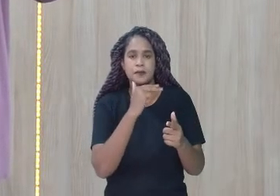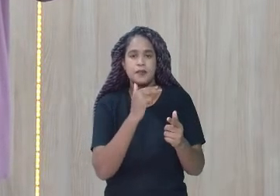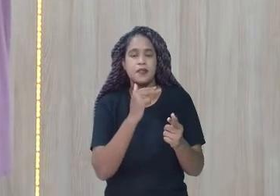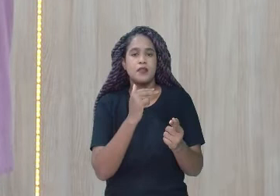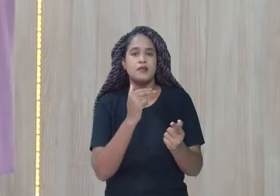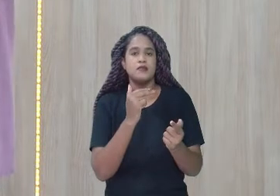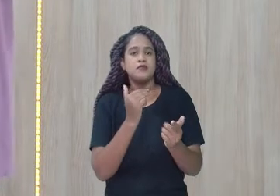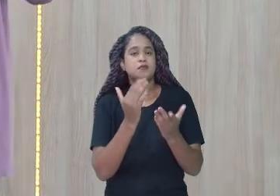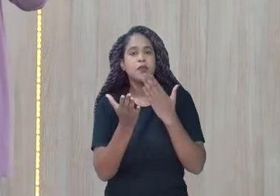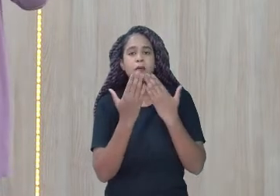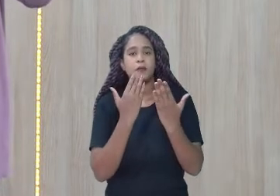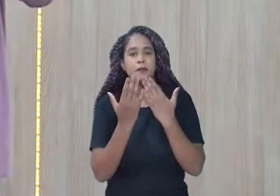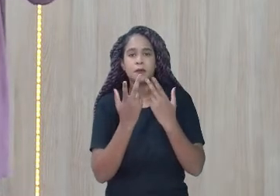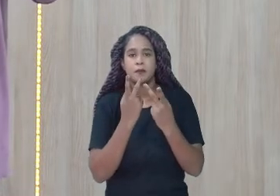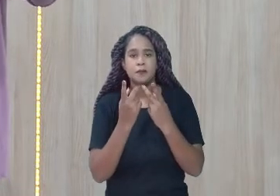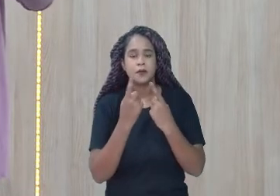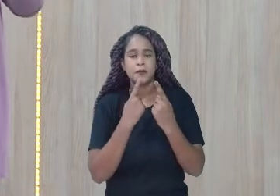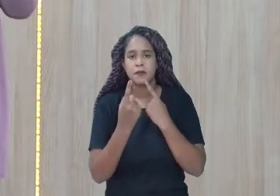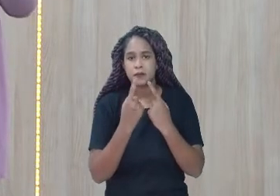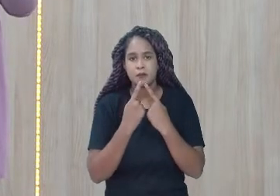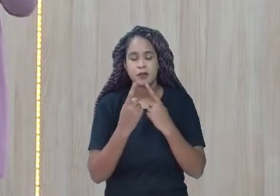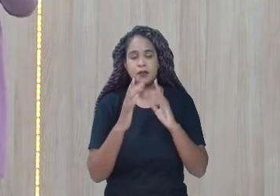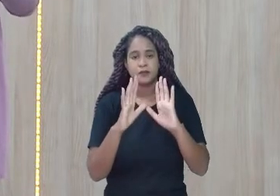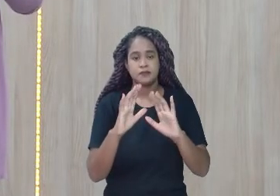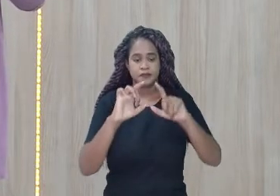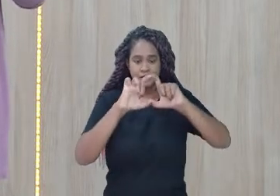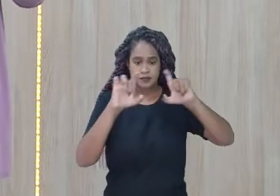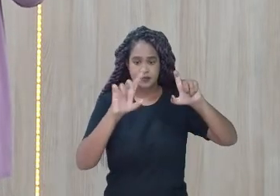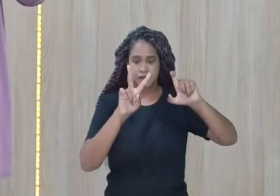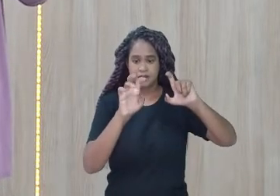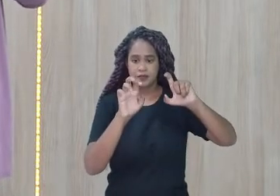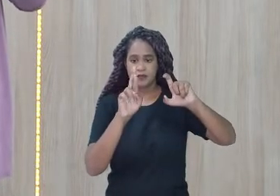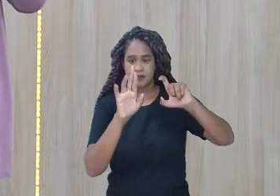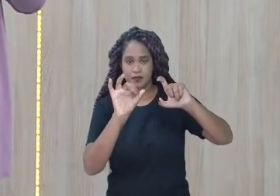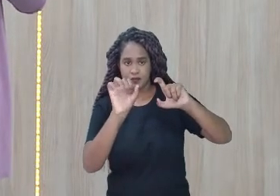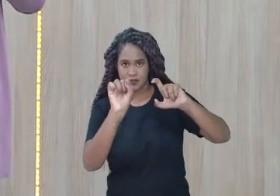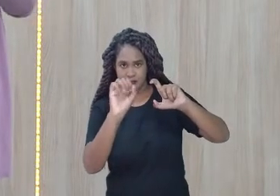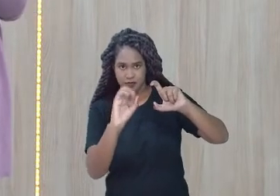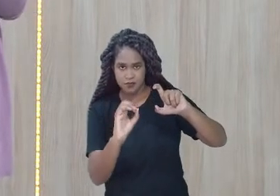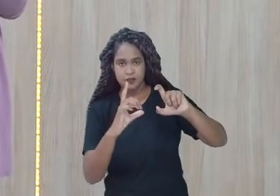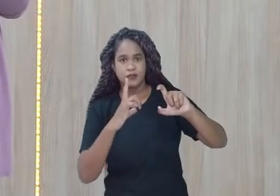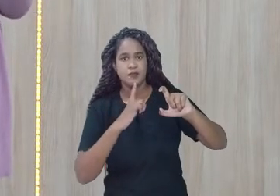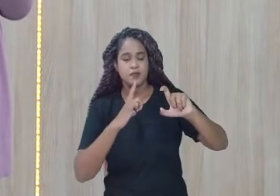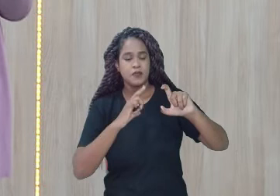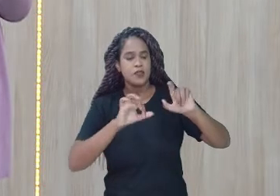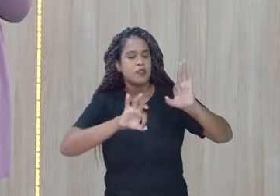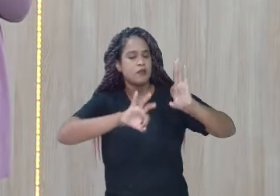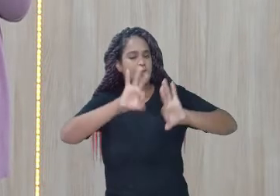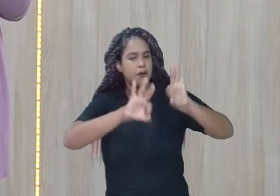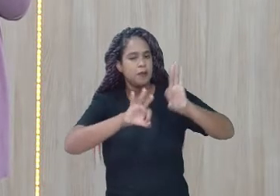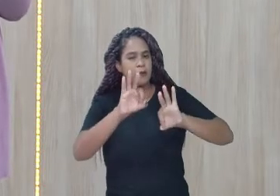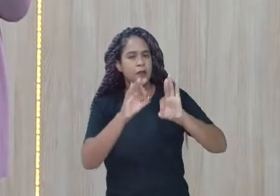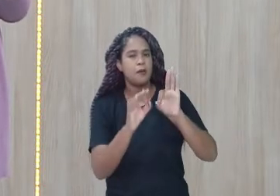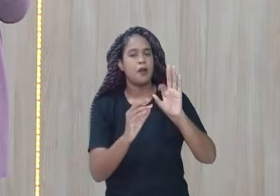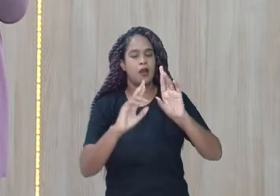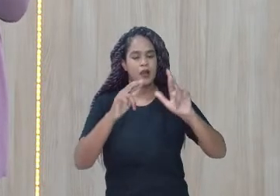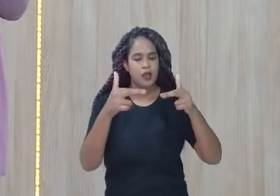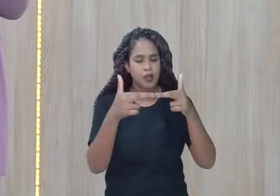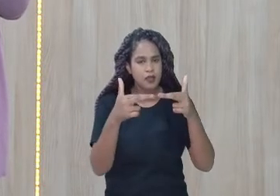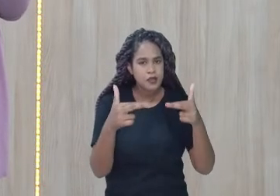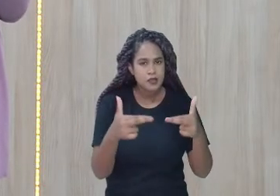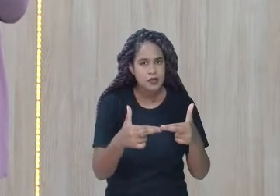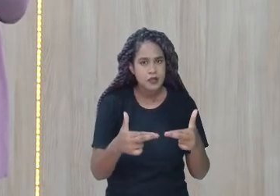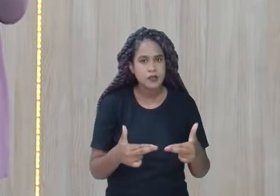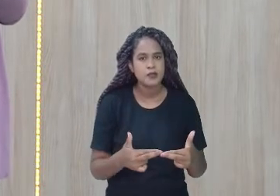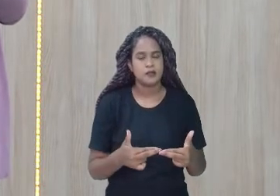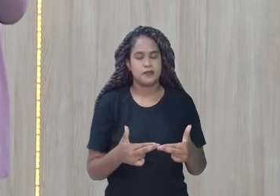como a gente fala no nosso dia a dia, e o verso é aquele texto mais trabalhado, que visa a rima, né,